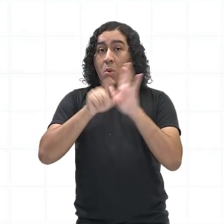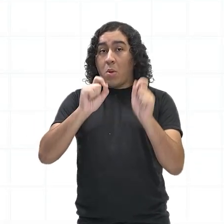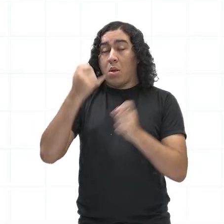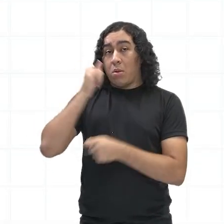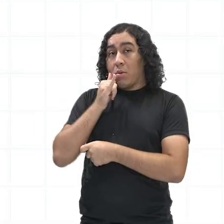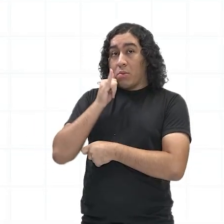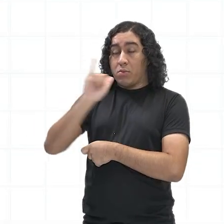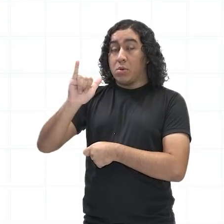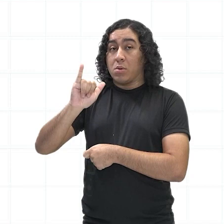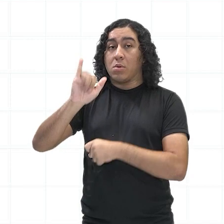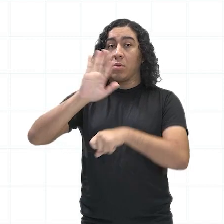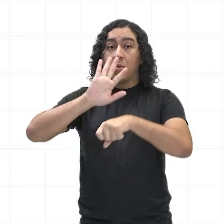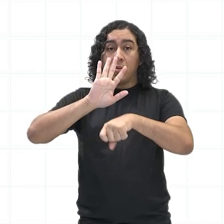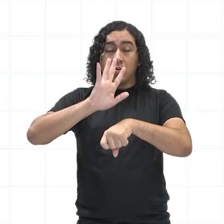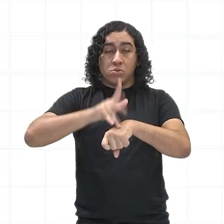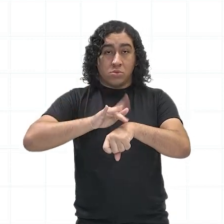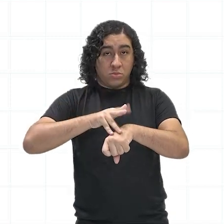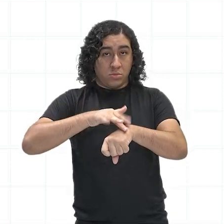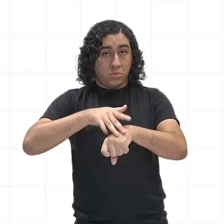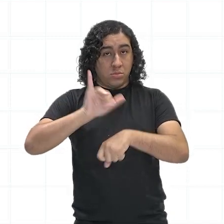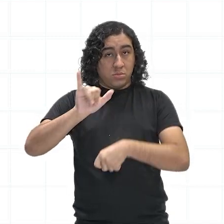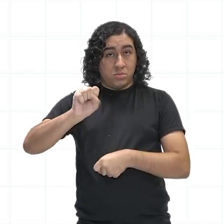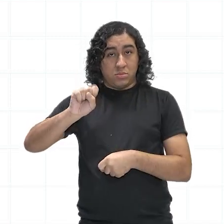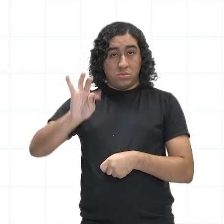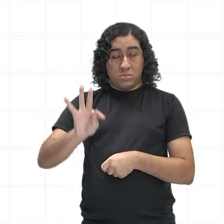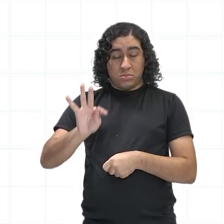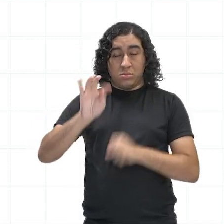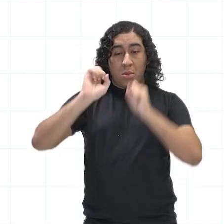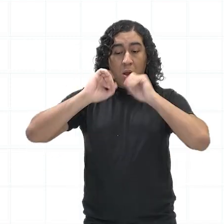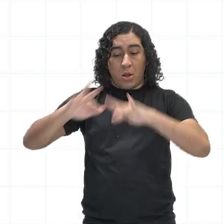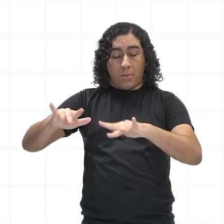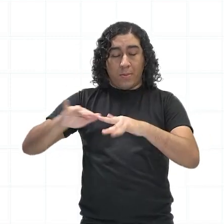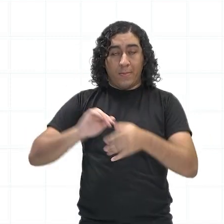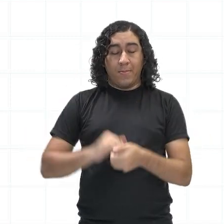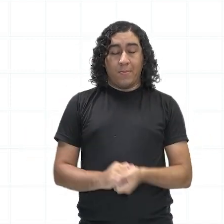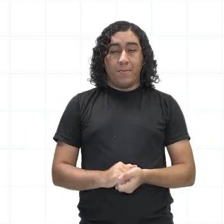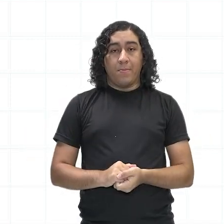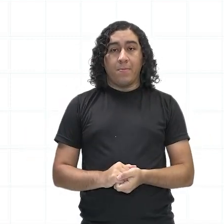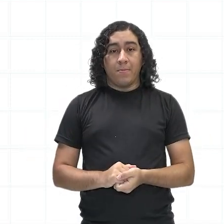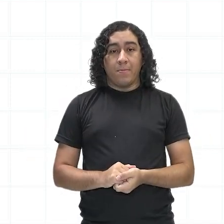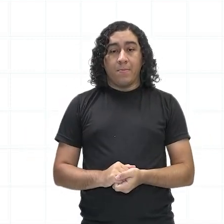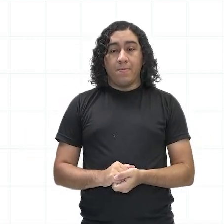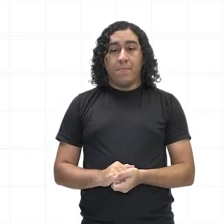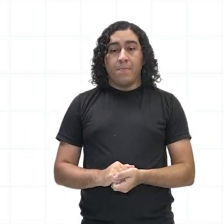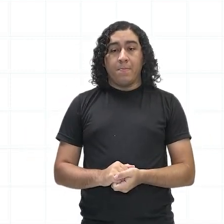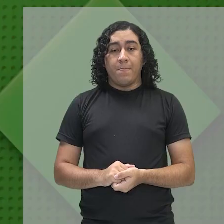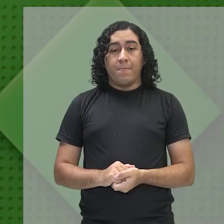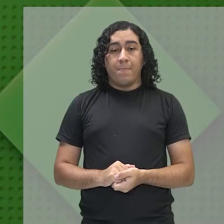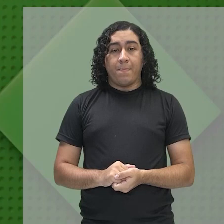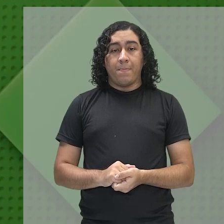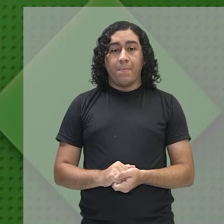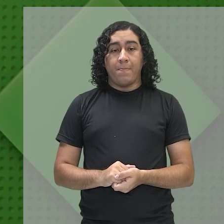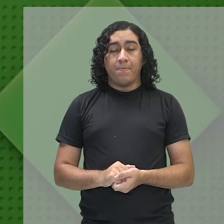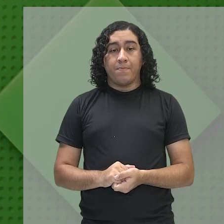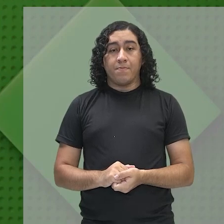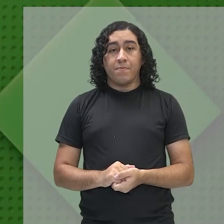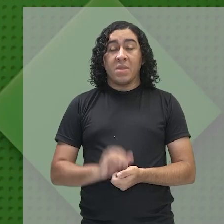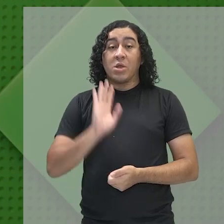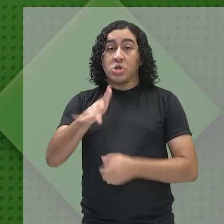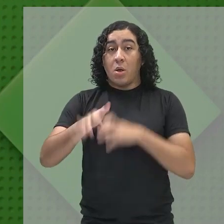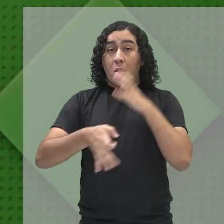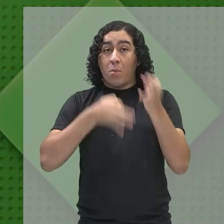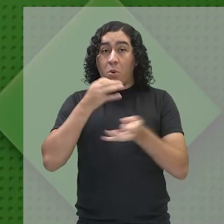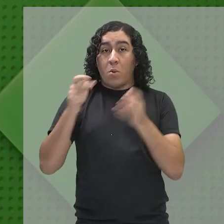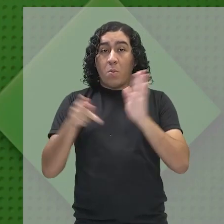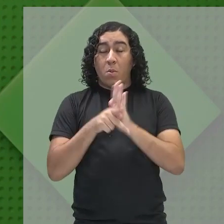evitar as ISTs, né? A disseminação de ISTs. Muito bem, então a gente comentou um pouco mais aí sobre as ISTs,